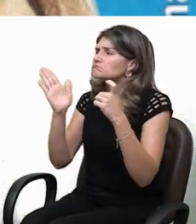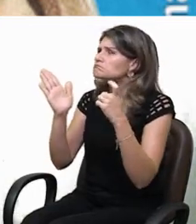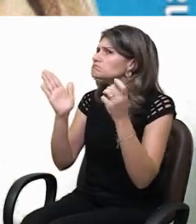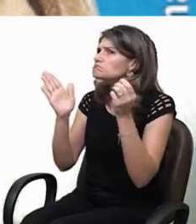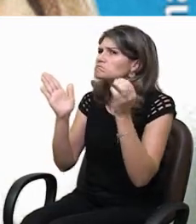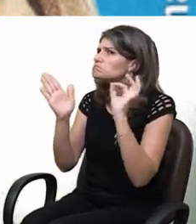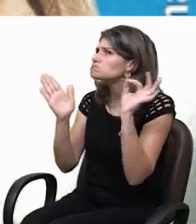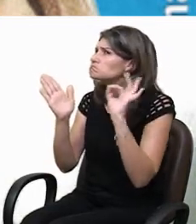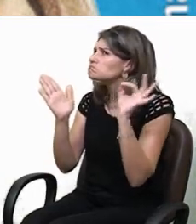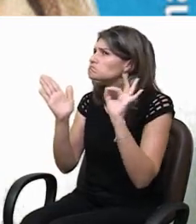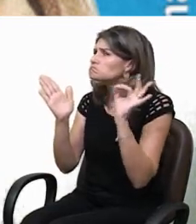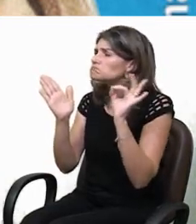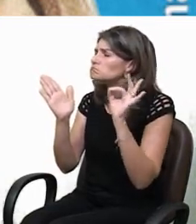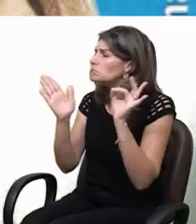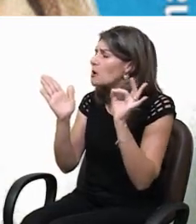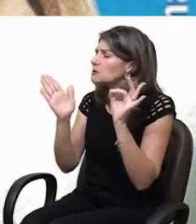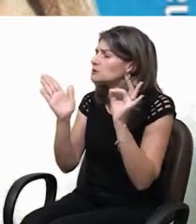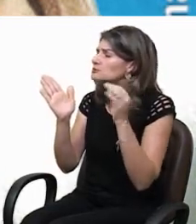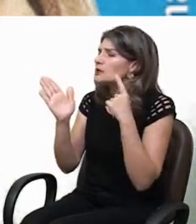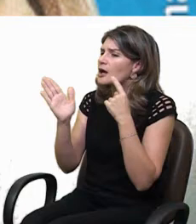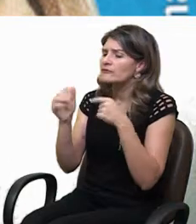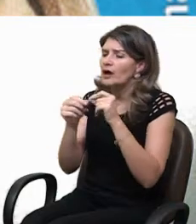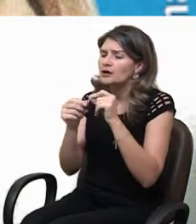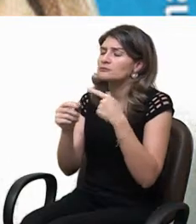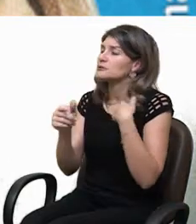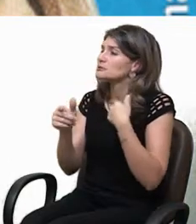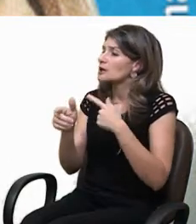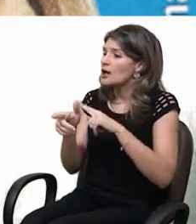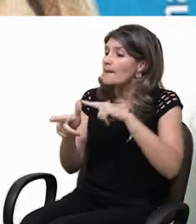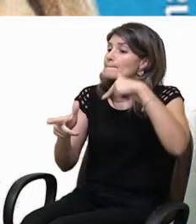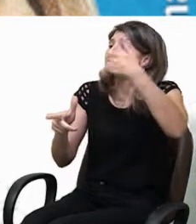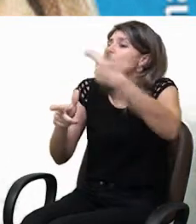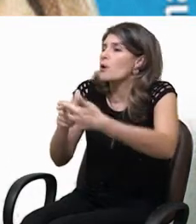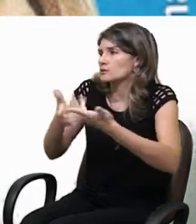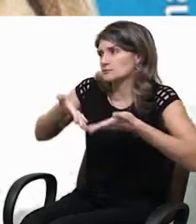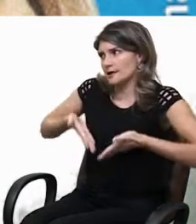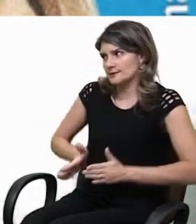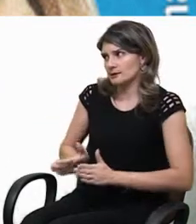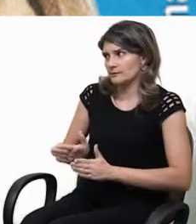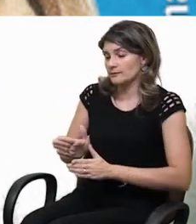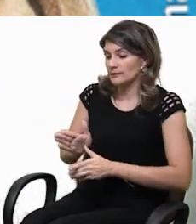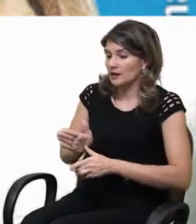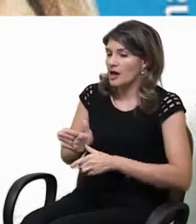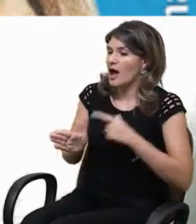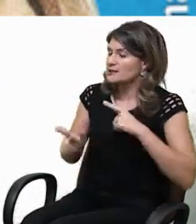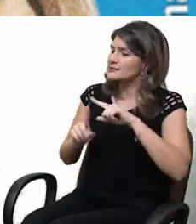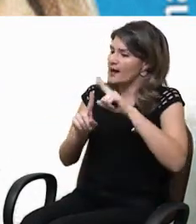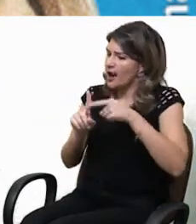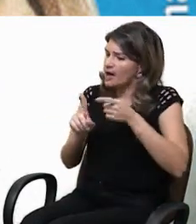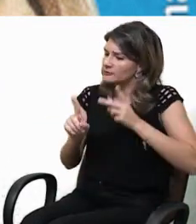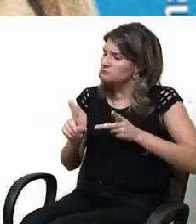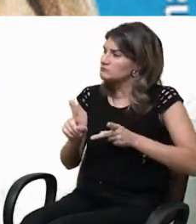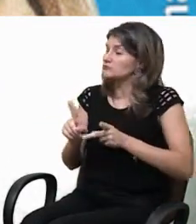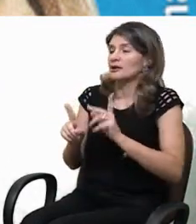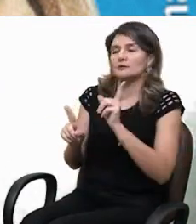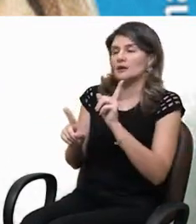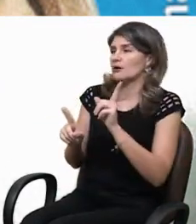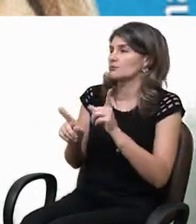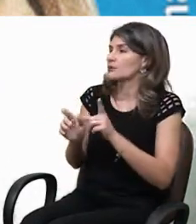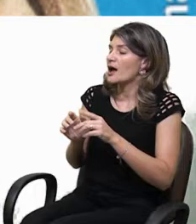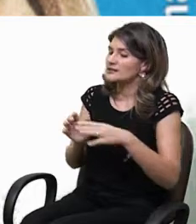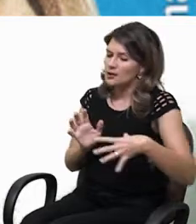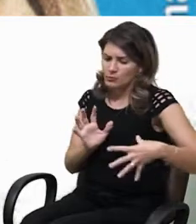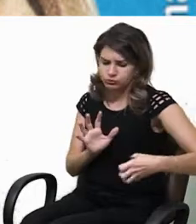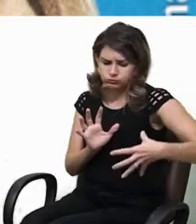não respondia. Então, sempre após o nascimento, nunca durante a gestação. Eu conversei com os médicos, pode ser que